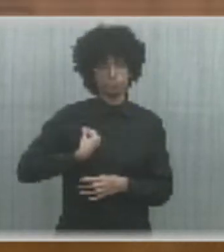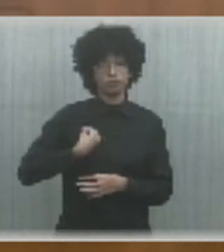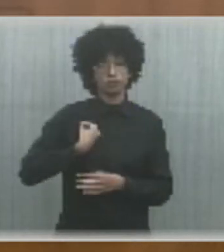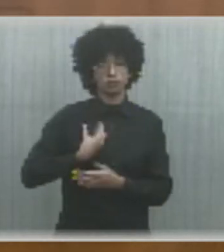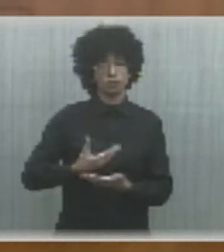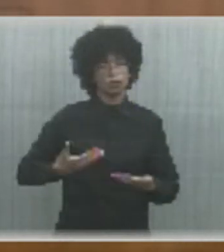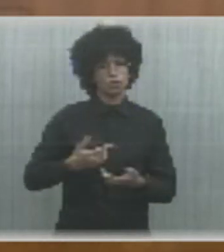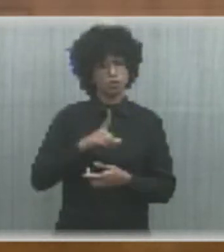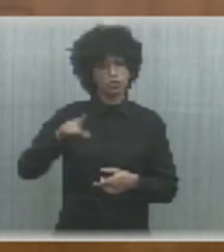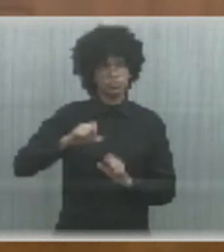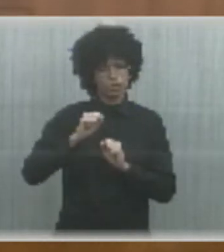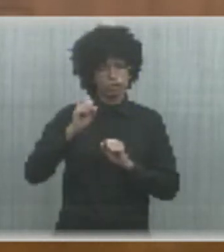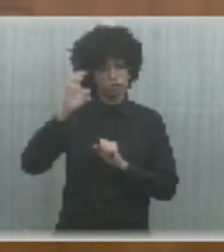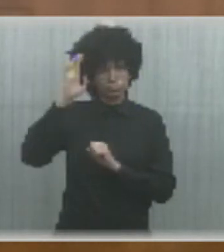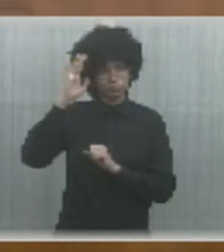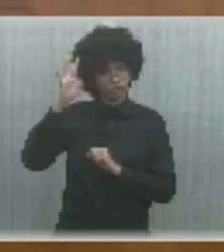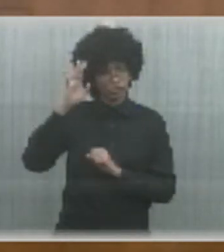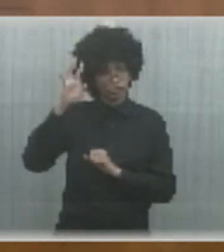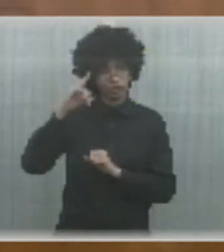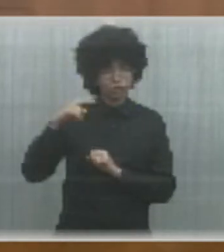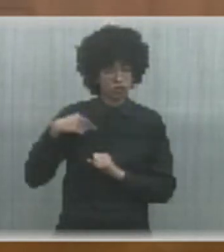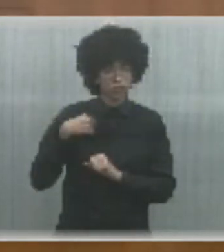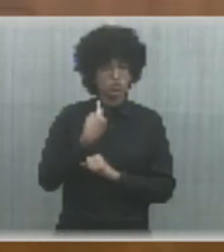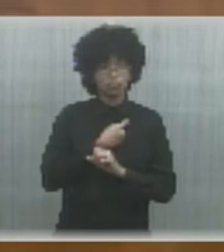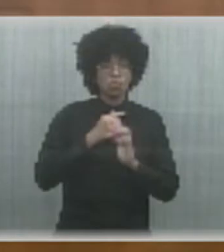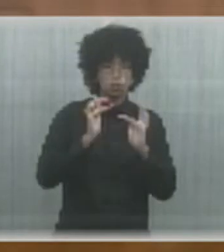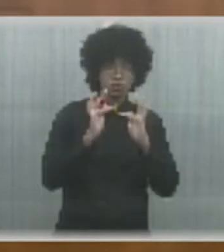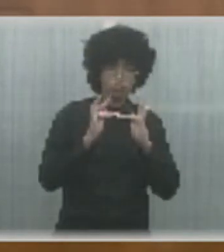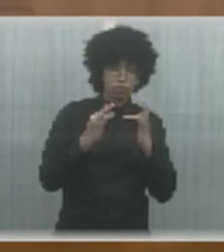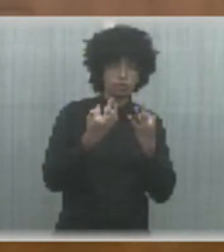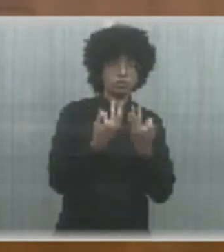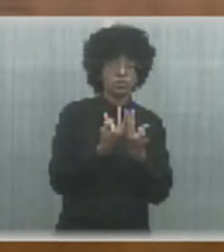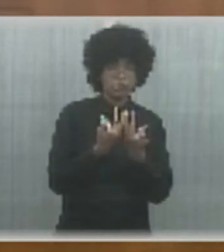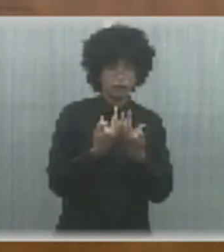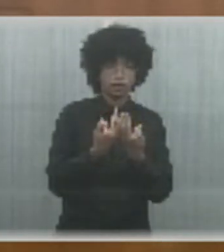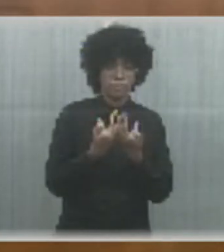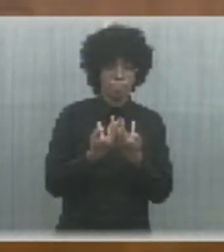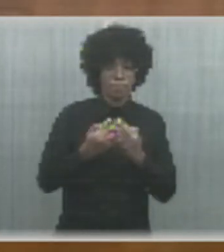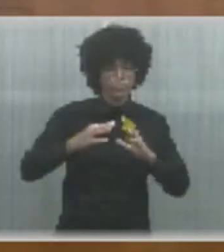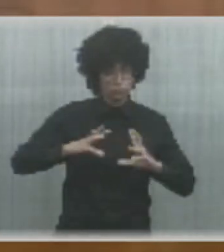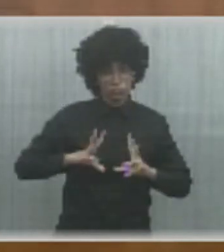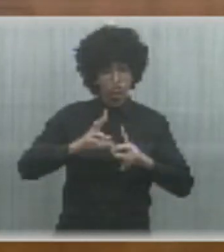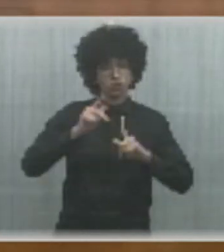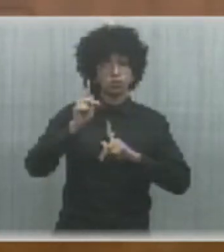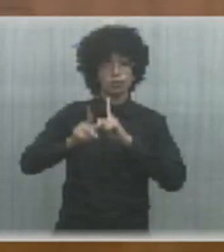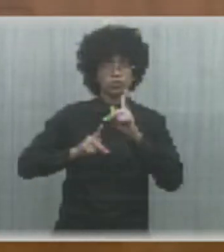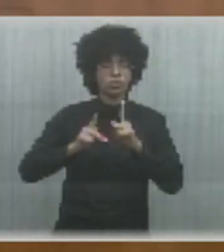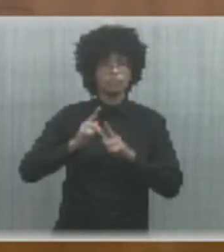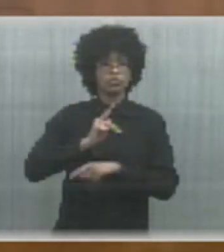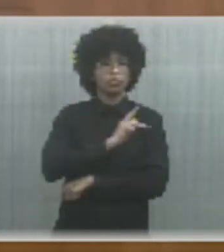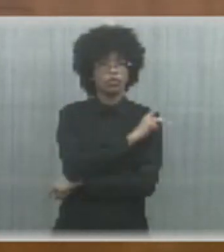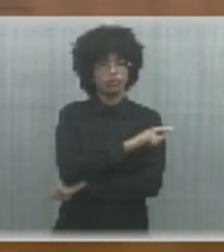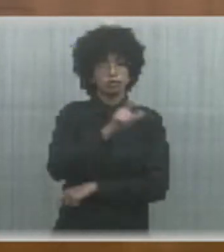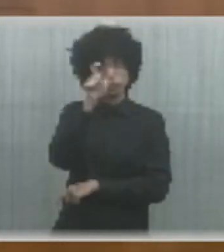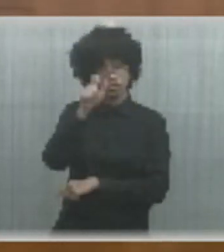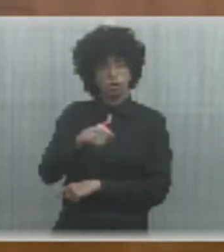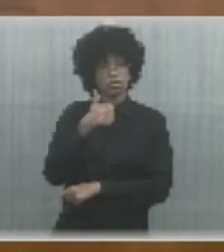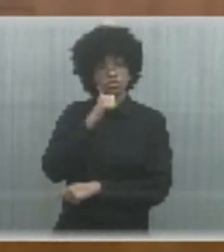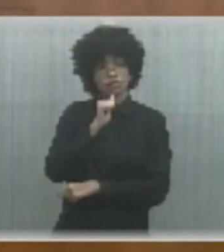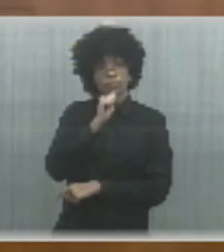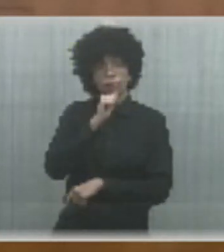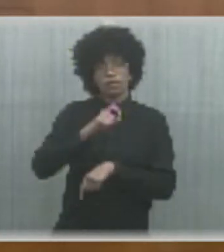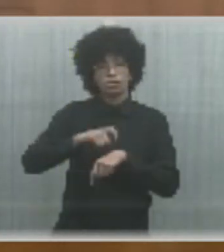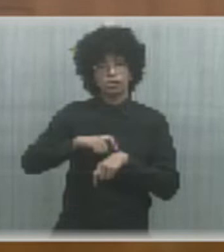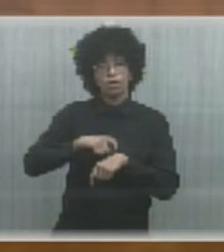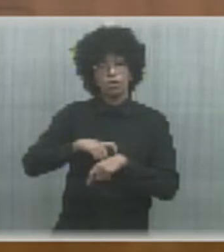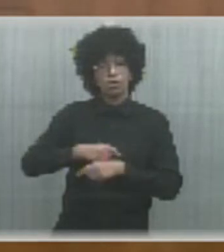aqui uma reflexão para nossas famílias, para as pessoas de todo o Piauí. E você, mamãe, na hora de ter o